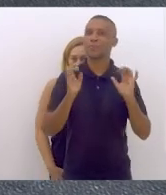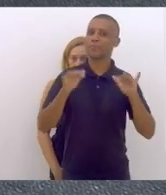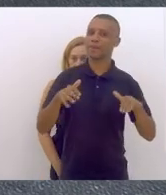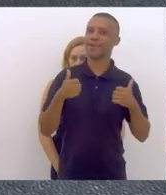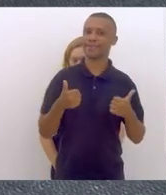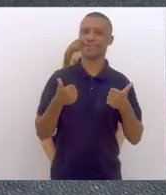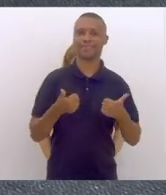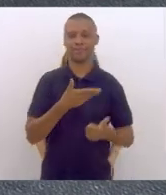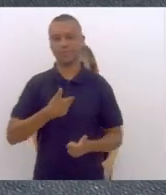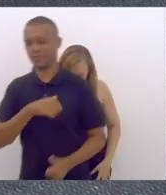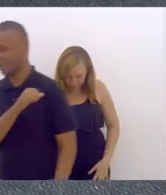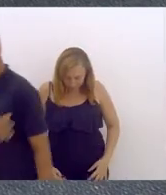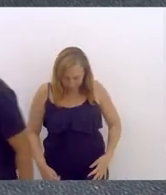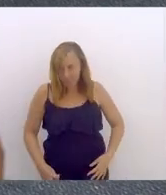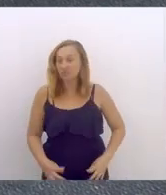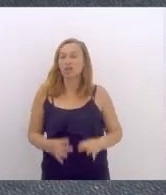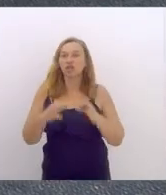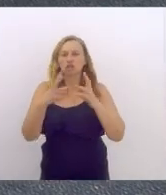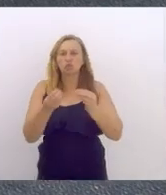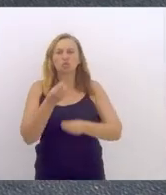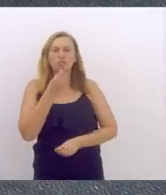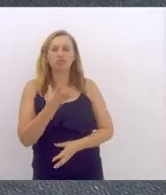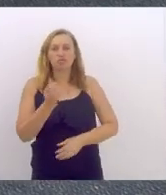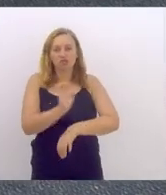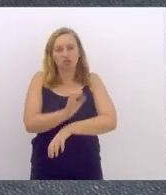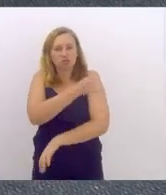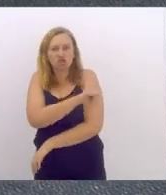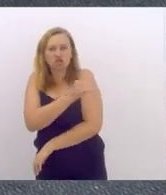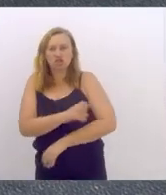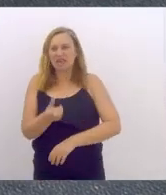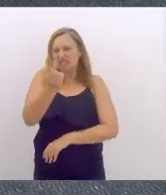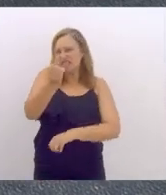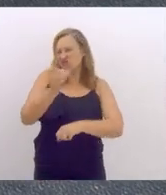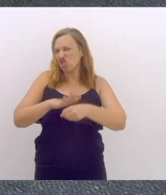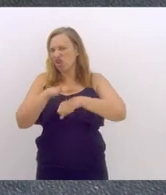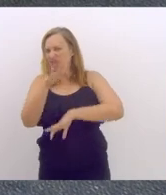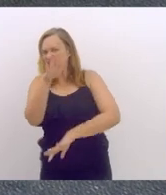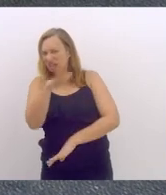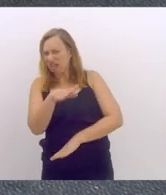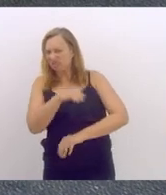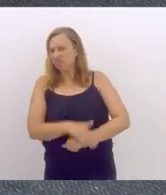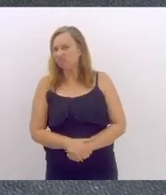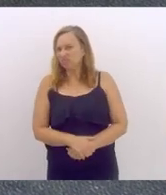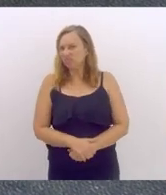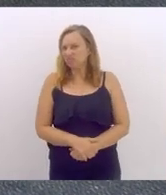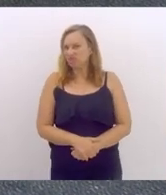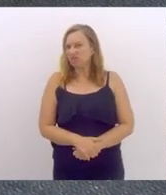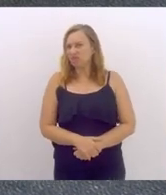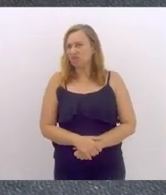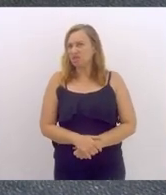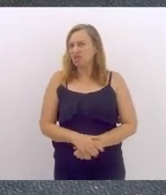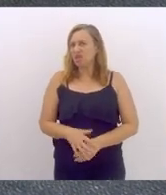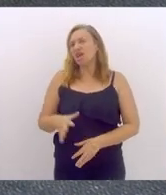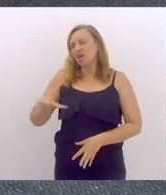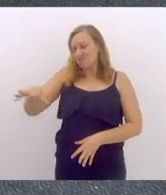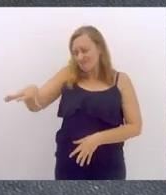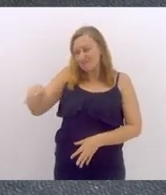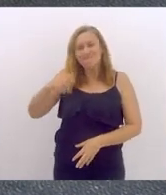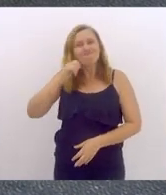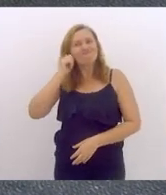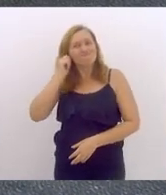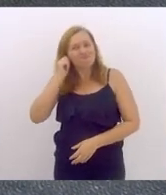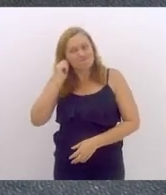Janeiro vamos 6 horas da tarde a pegar esse Governador pela